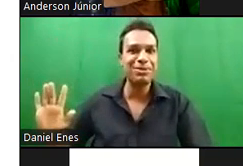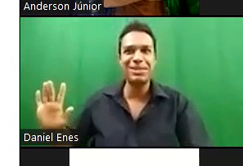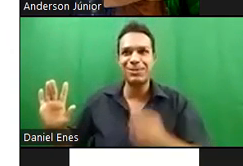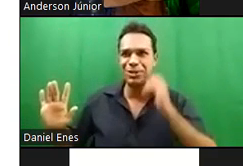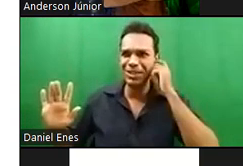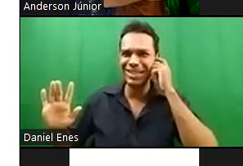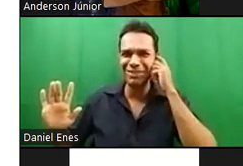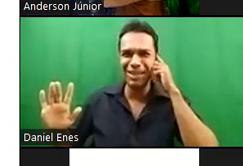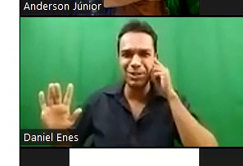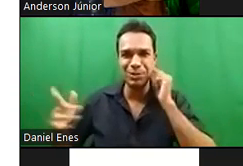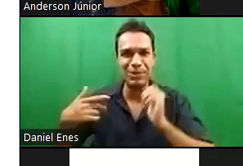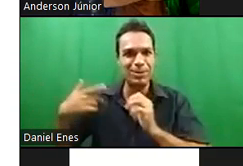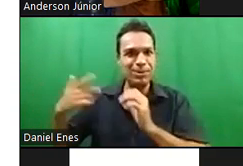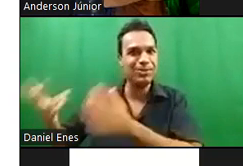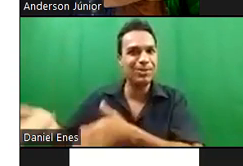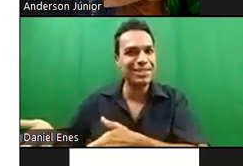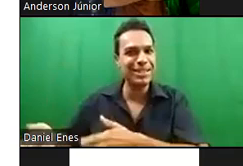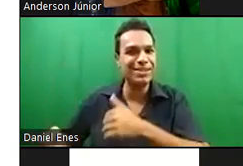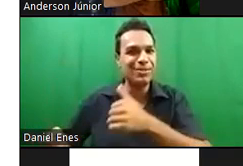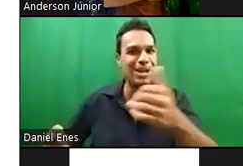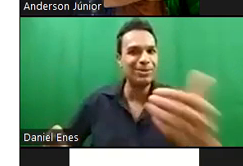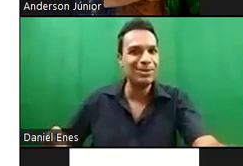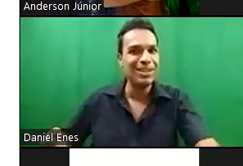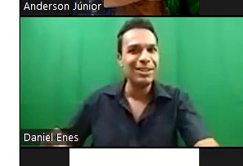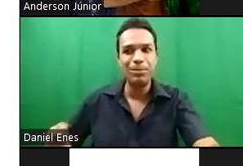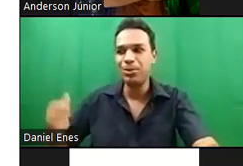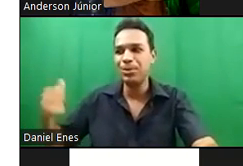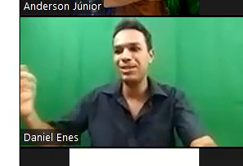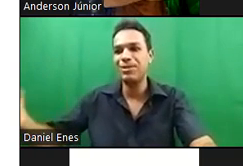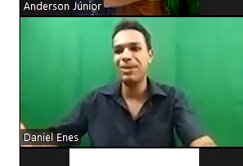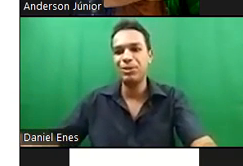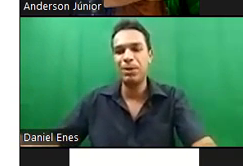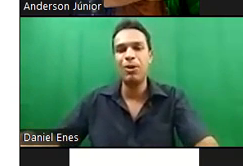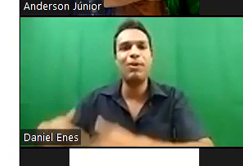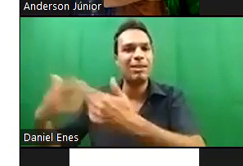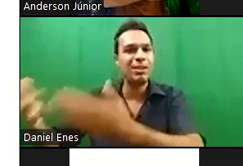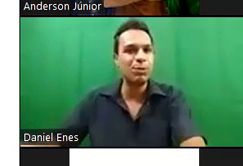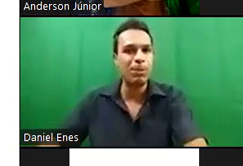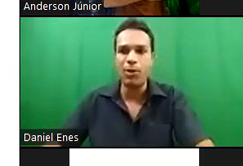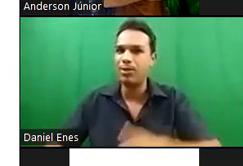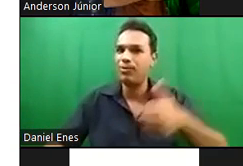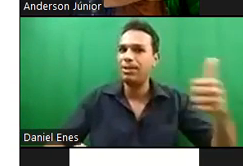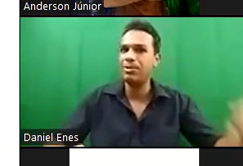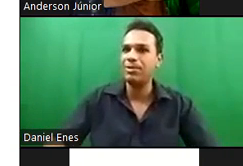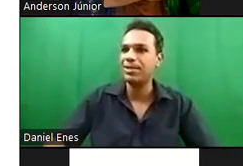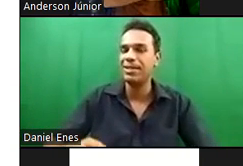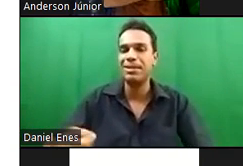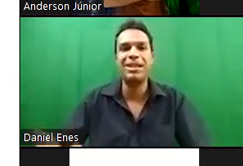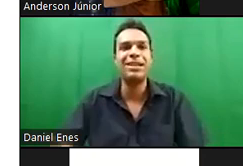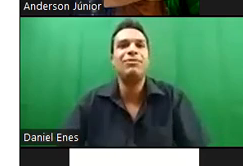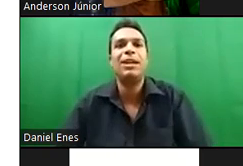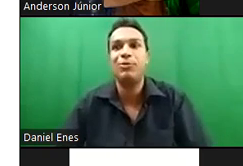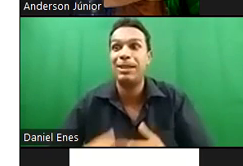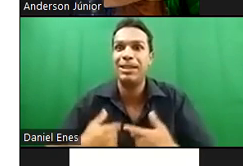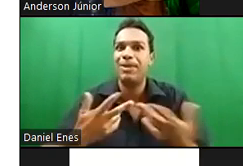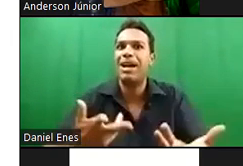linguagem francesa. Acho que ninguém fala isso, né? Eu falo francês, né? Eu falo português, eu falo espanhol, eu falo a língua espanhola, eu falo a língua francesa, mas